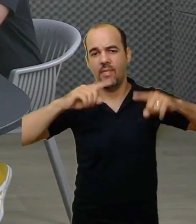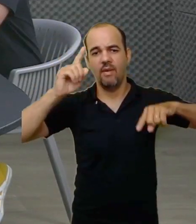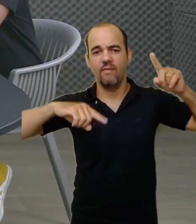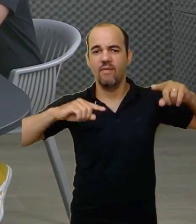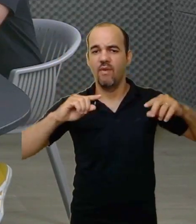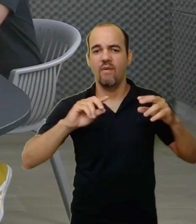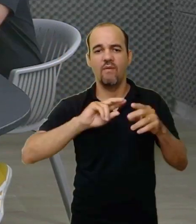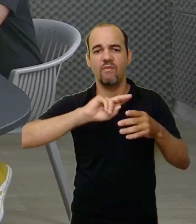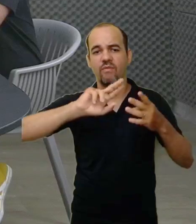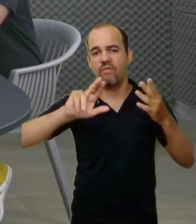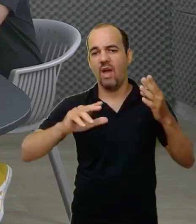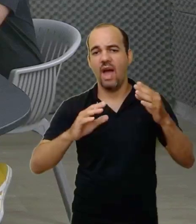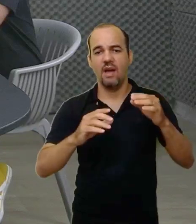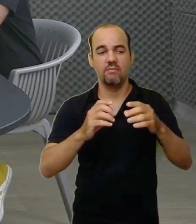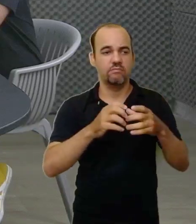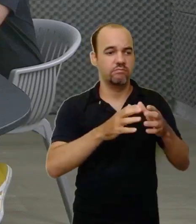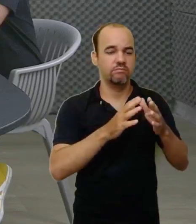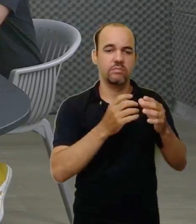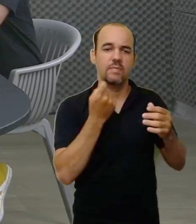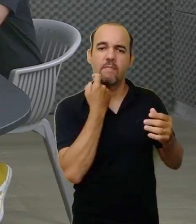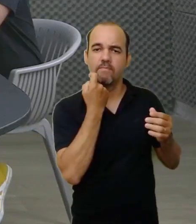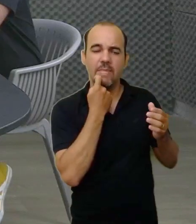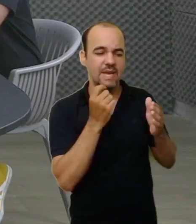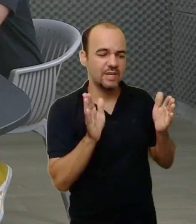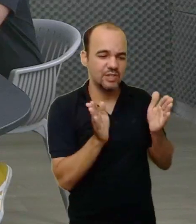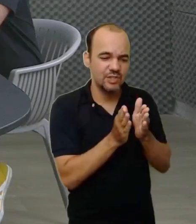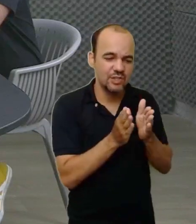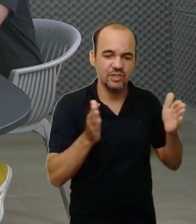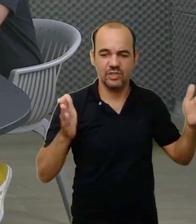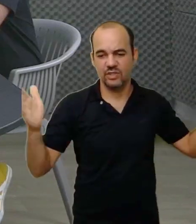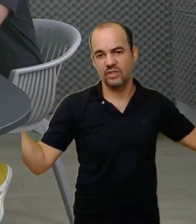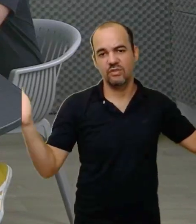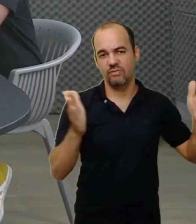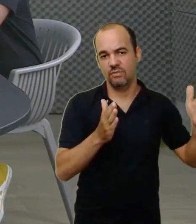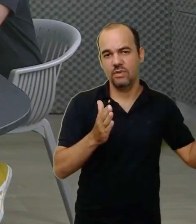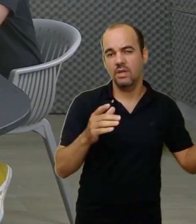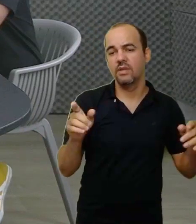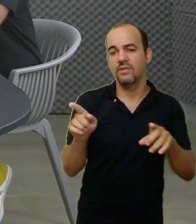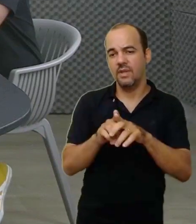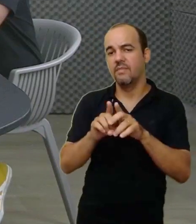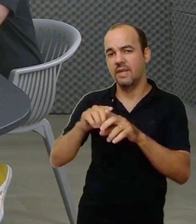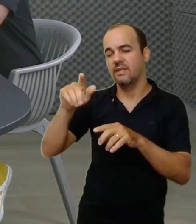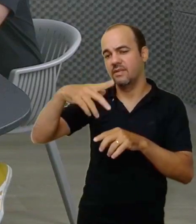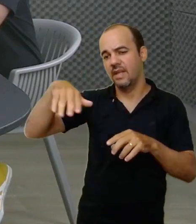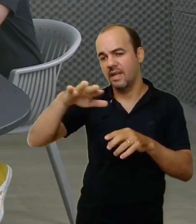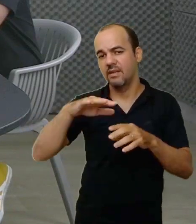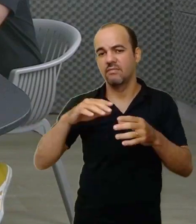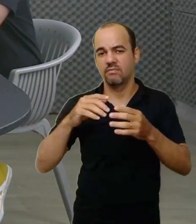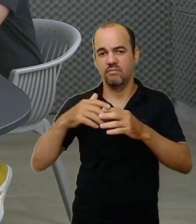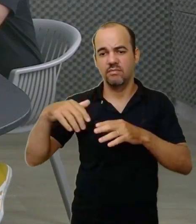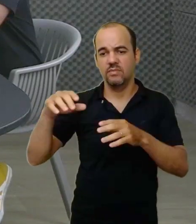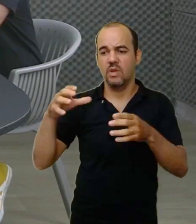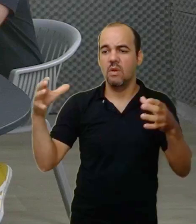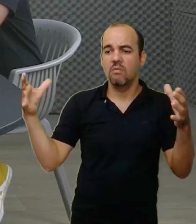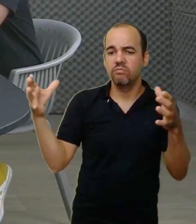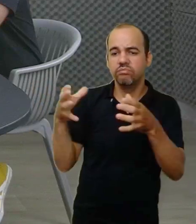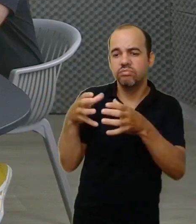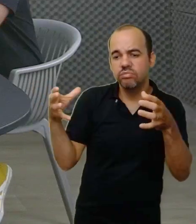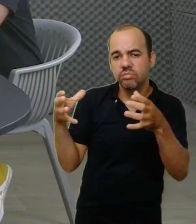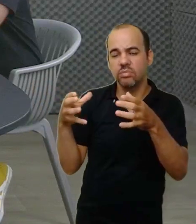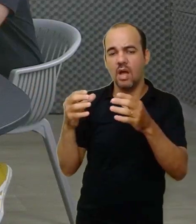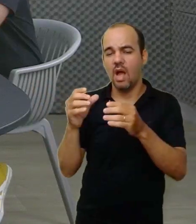como a gente tem classe de tamanho de peixe, tem os pequenininhos e até os maiores, a gente também tem de plâncton, em escala menor, obviamente, que a maioria deles